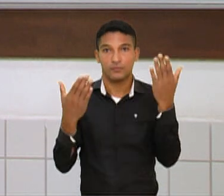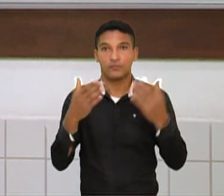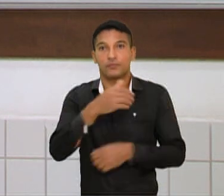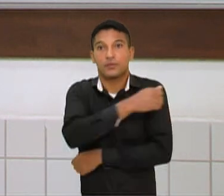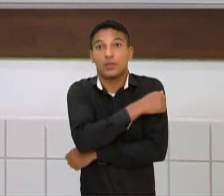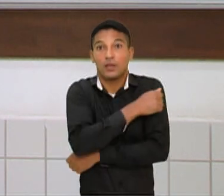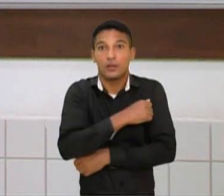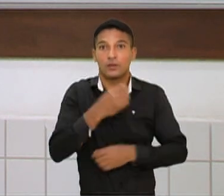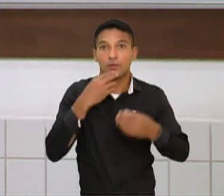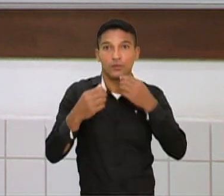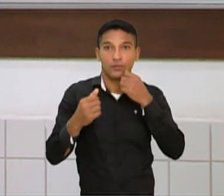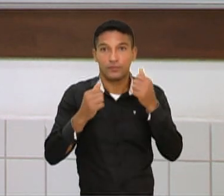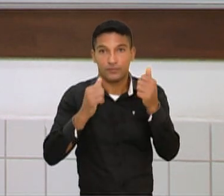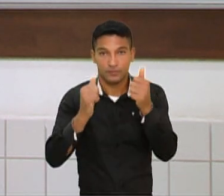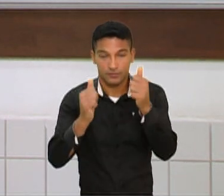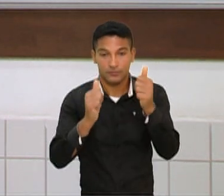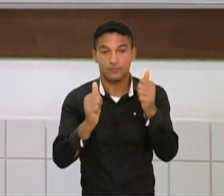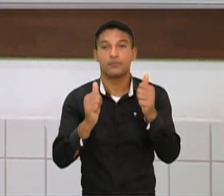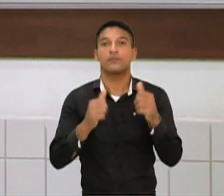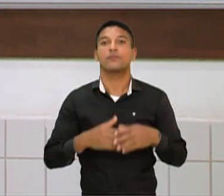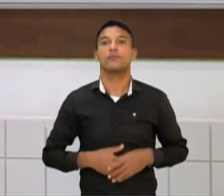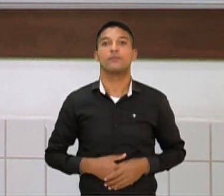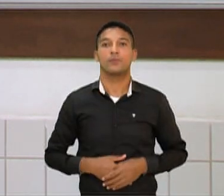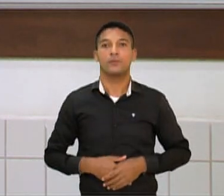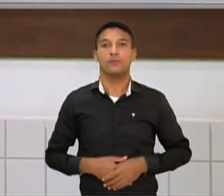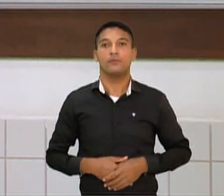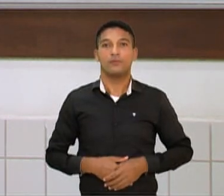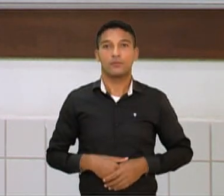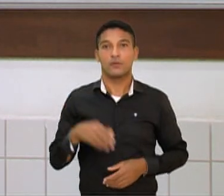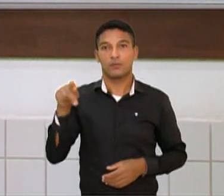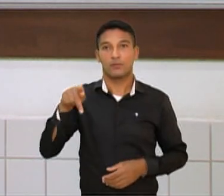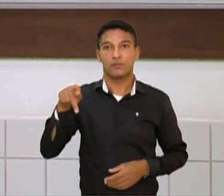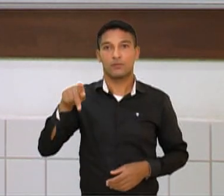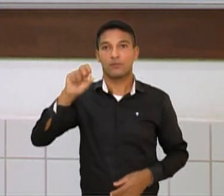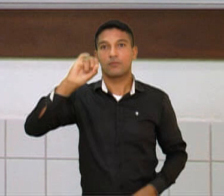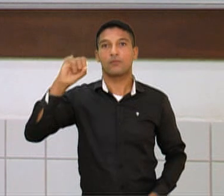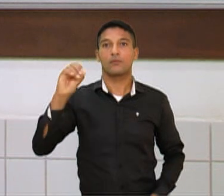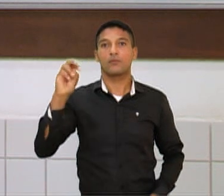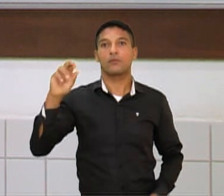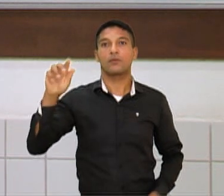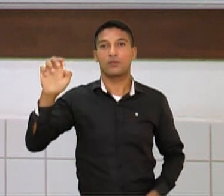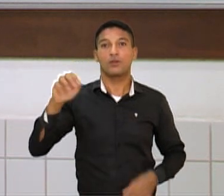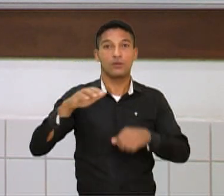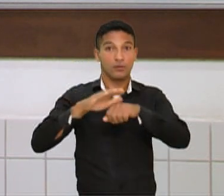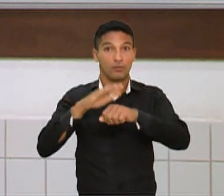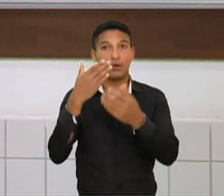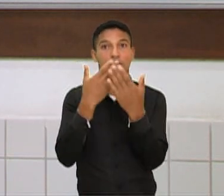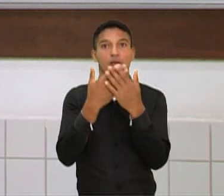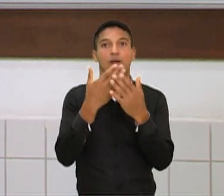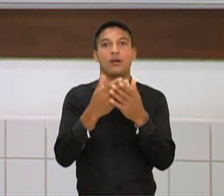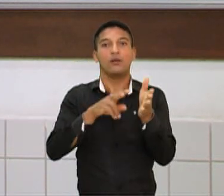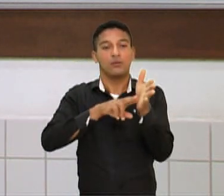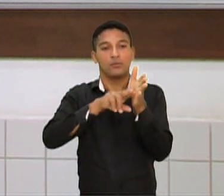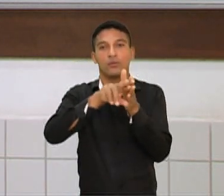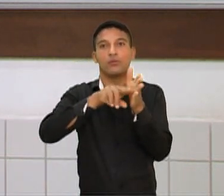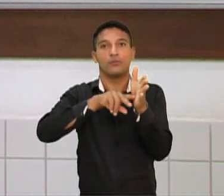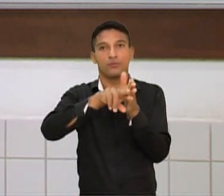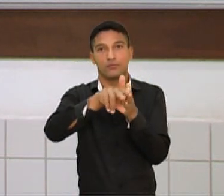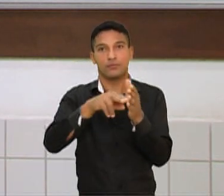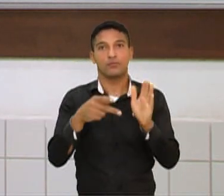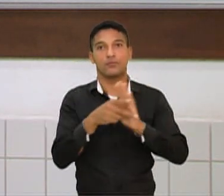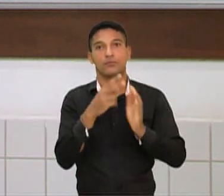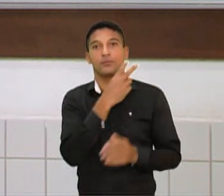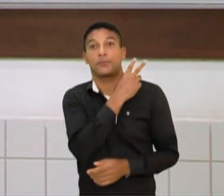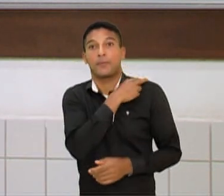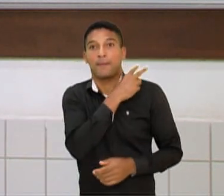Salve, salve, galerinha da Aula Paraná! Tudo beleza com vocês? Prof. Jorge na área com mais uma aula de Biologia para a segunda série do ensino médio